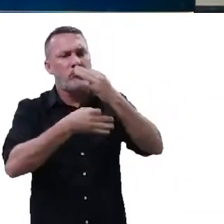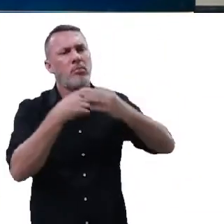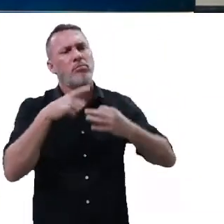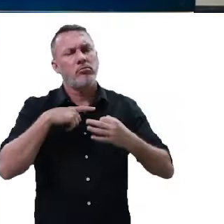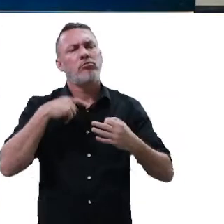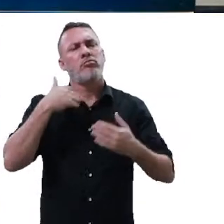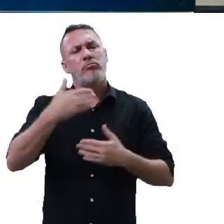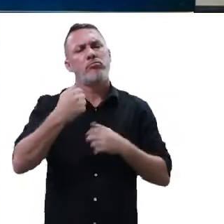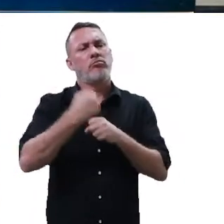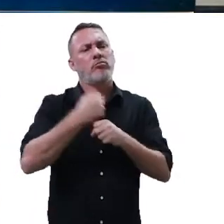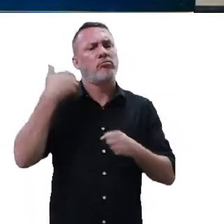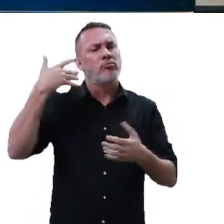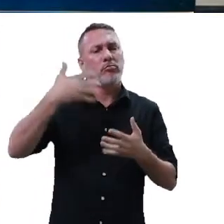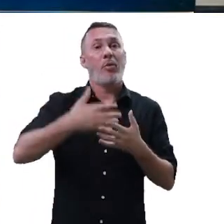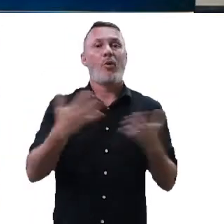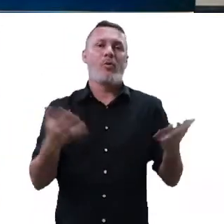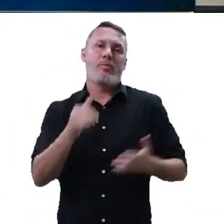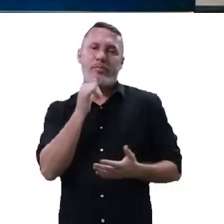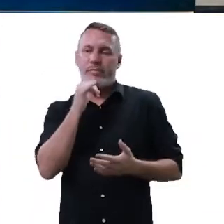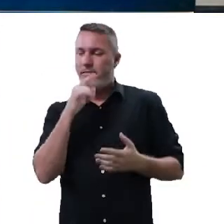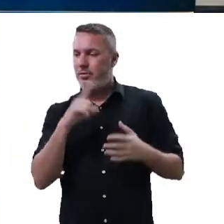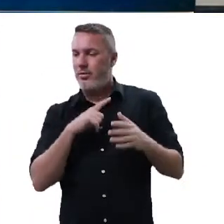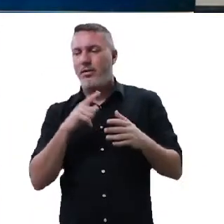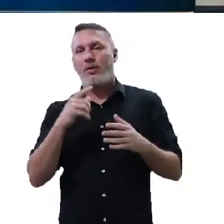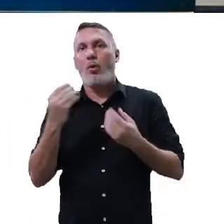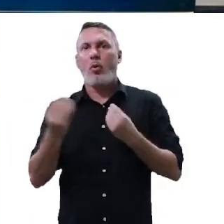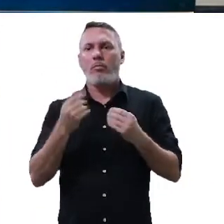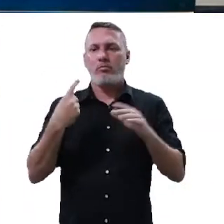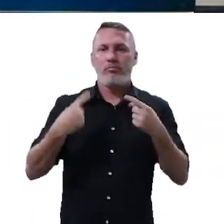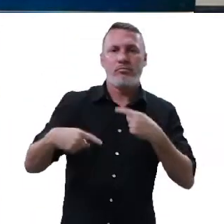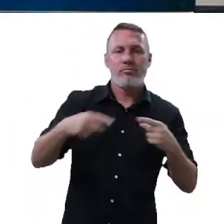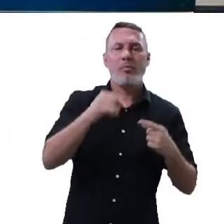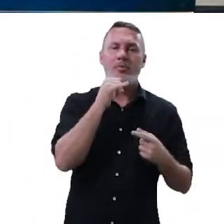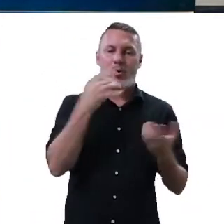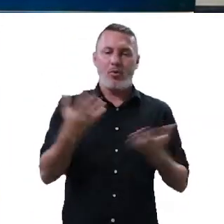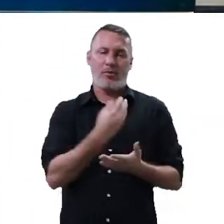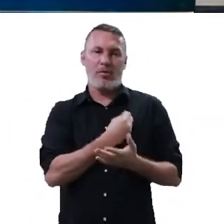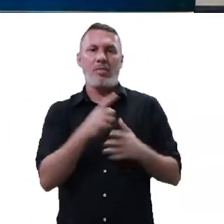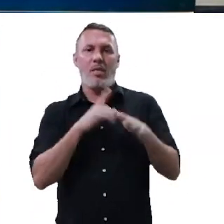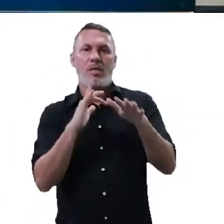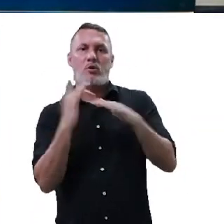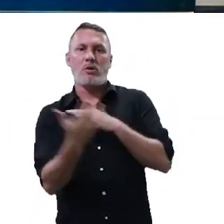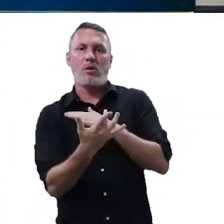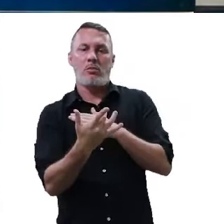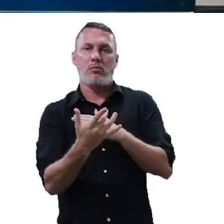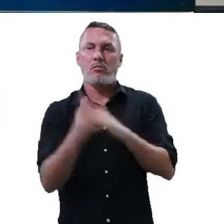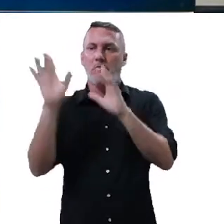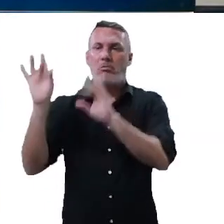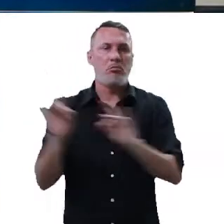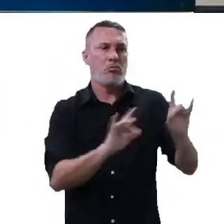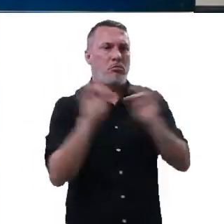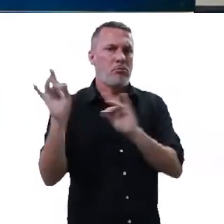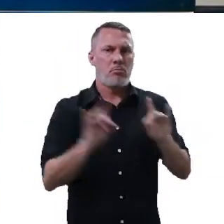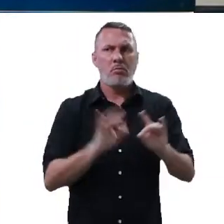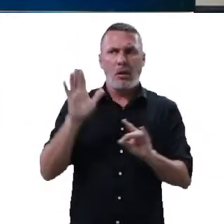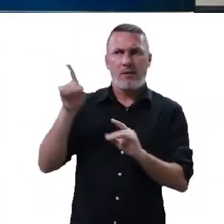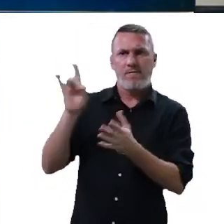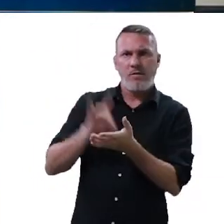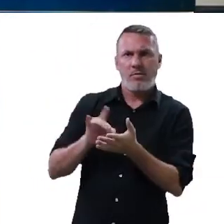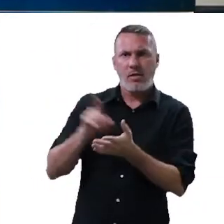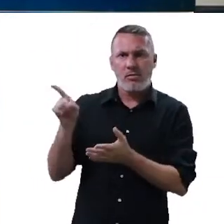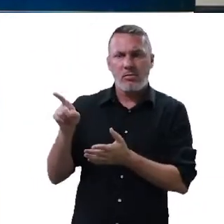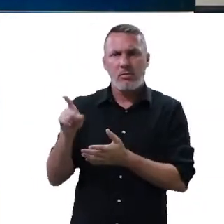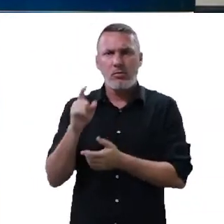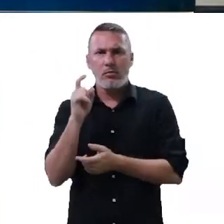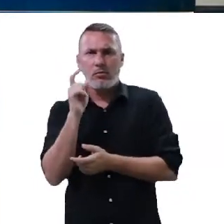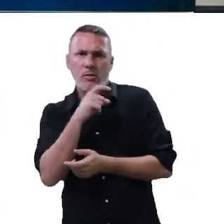divulgar ou passar, em tempos de redes sociais, compartilhar determinada informação sem saber se aquela